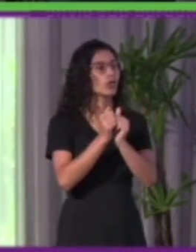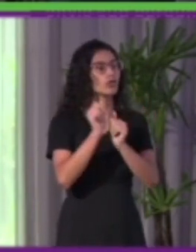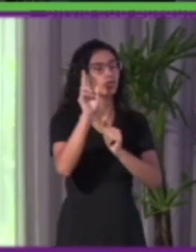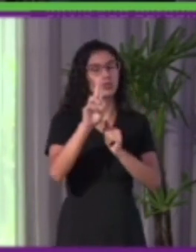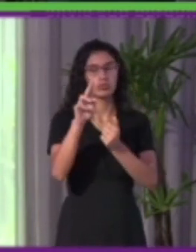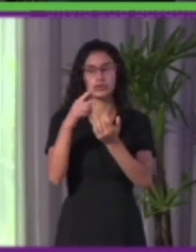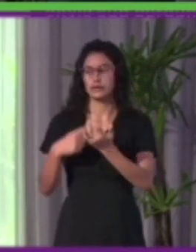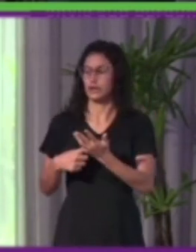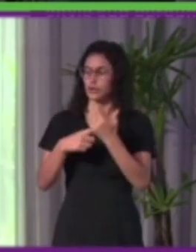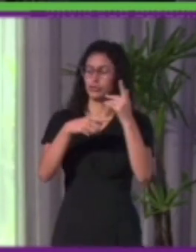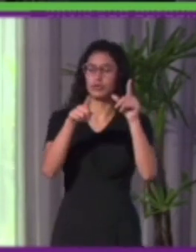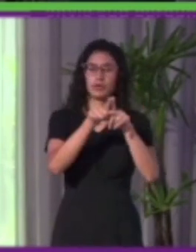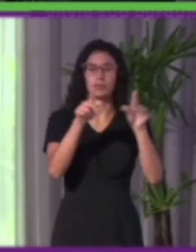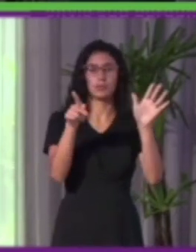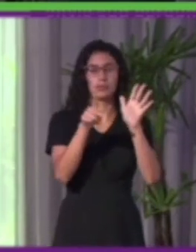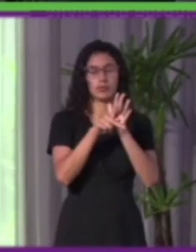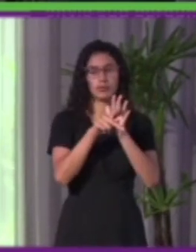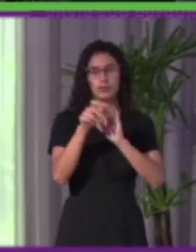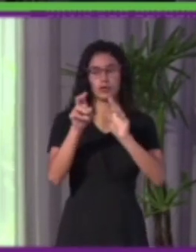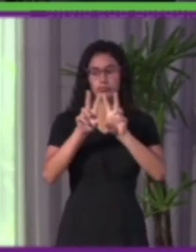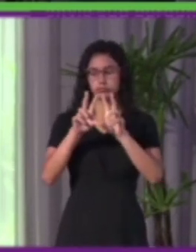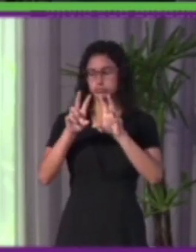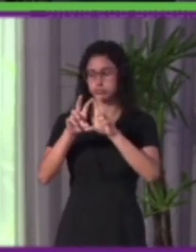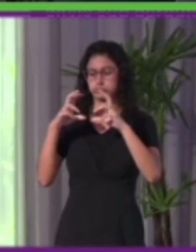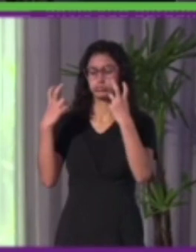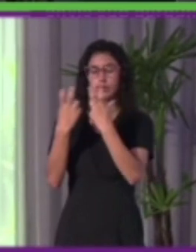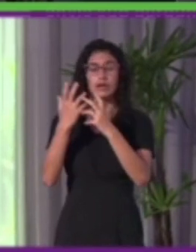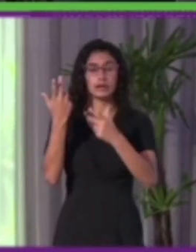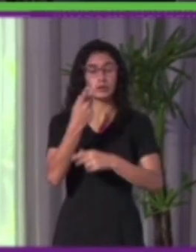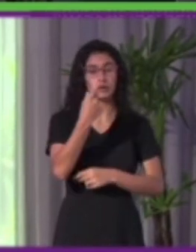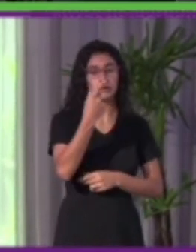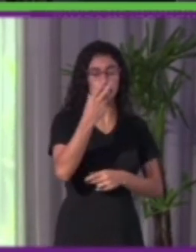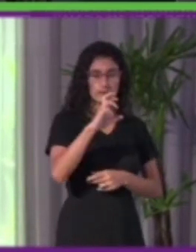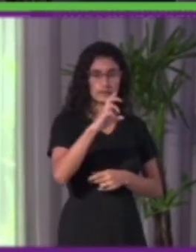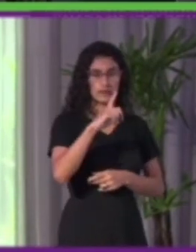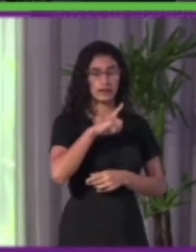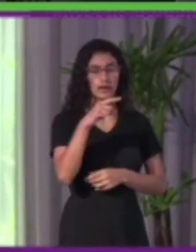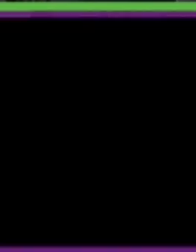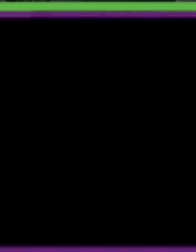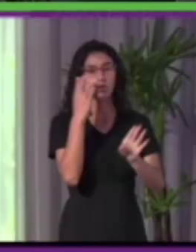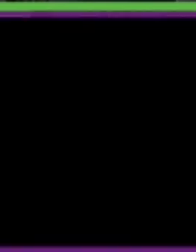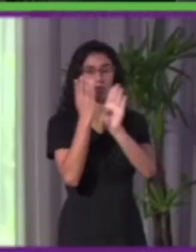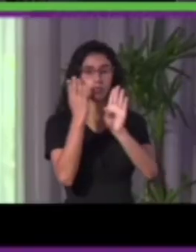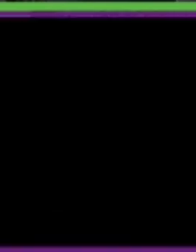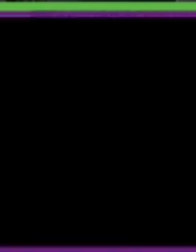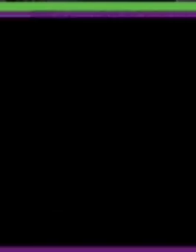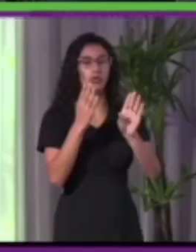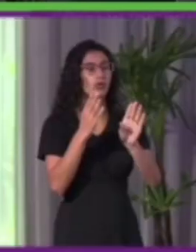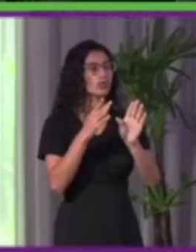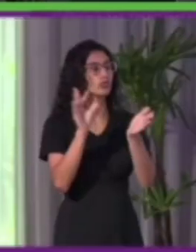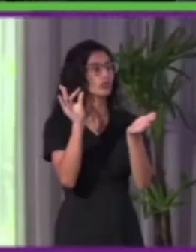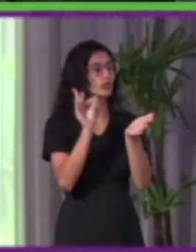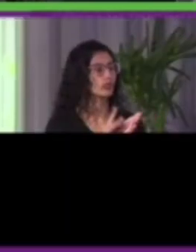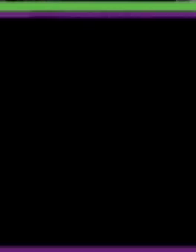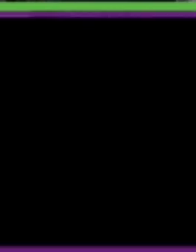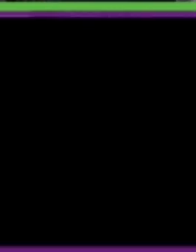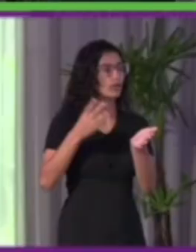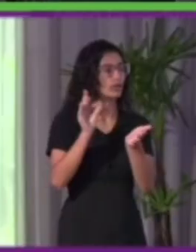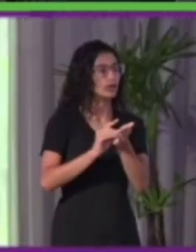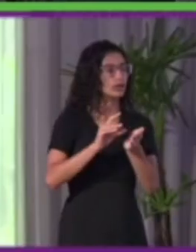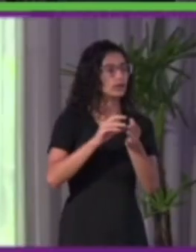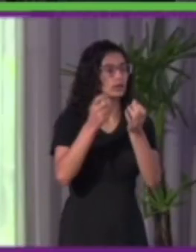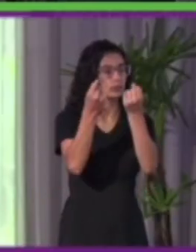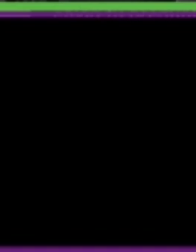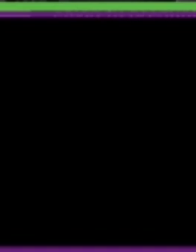da tecnologia para os membros da plenária. Então, dessas 15 contribuições que a gente identificou com evidência de vida real, dizendo